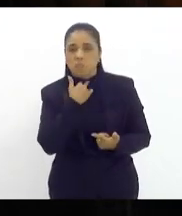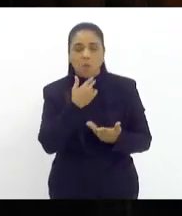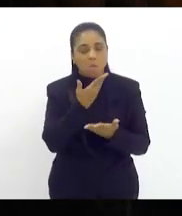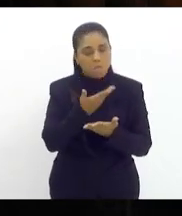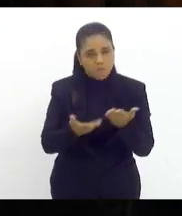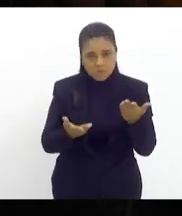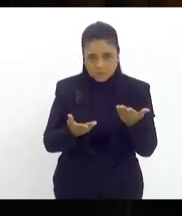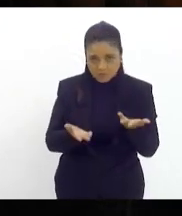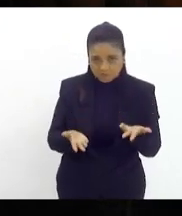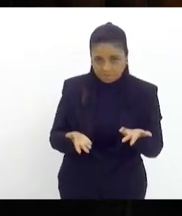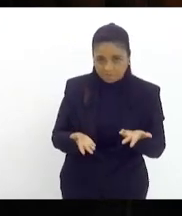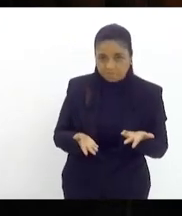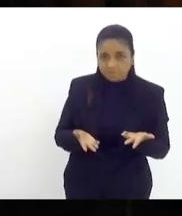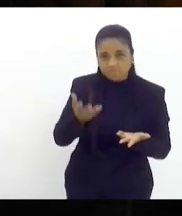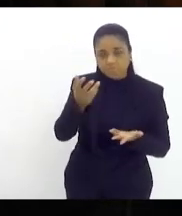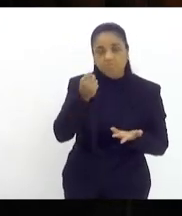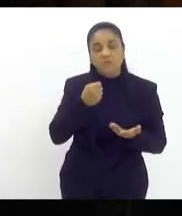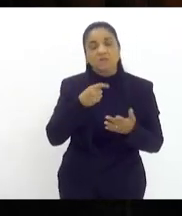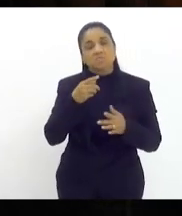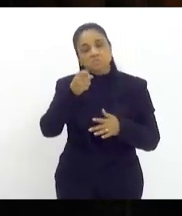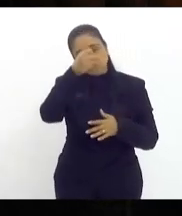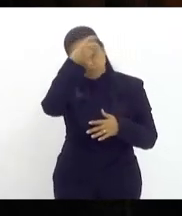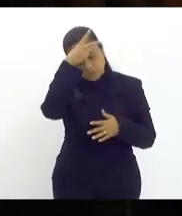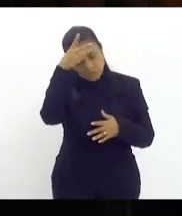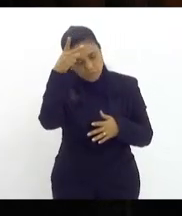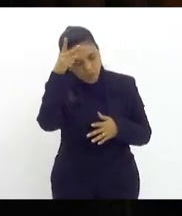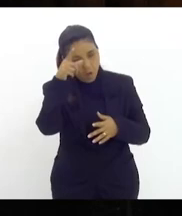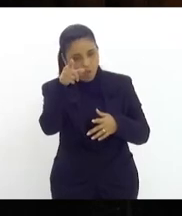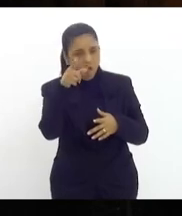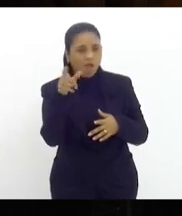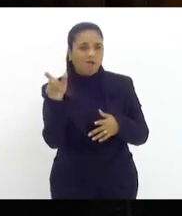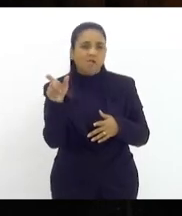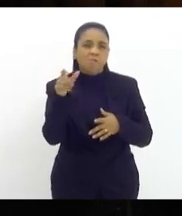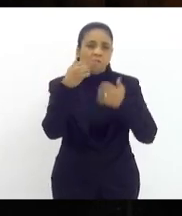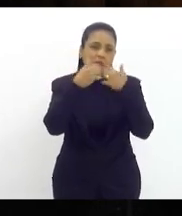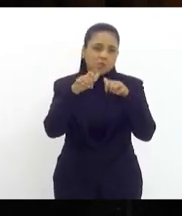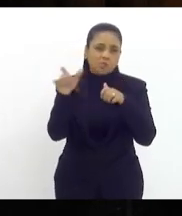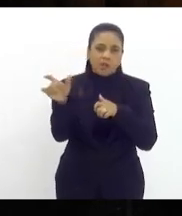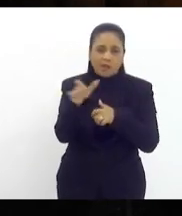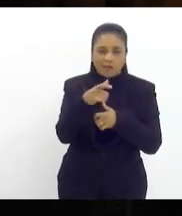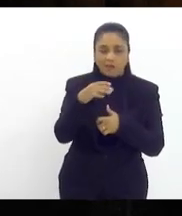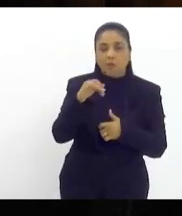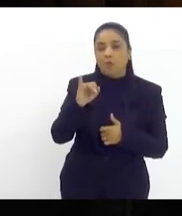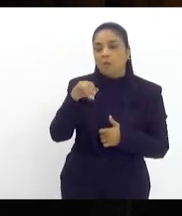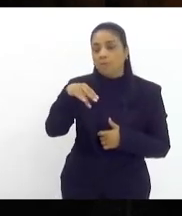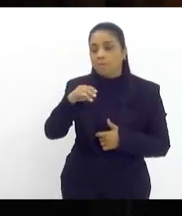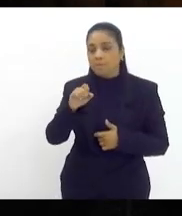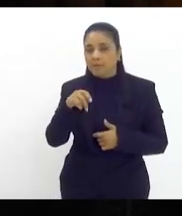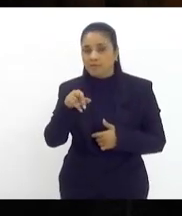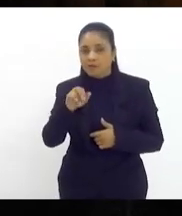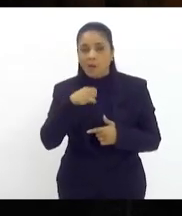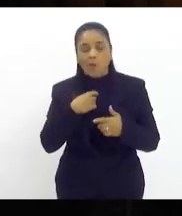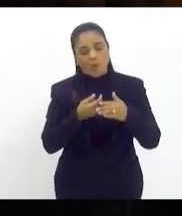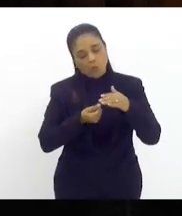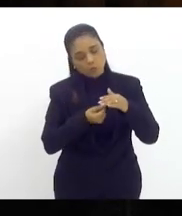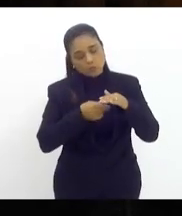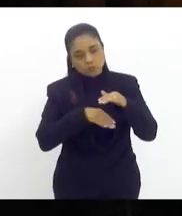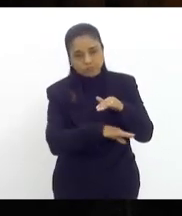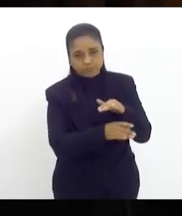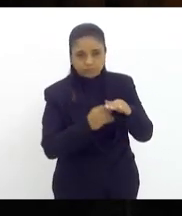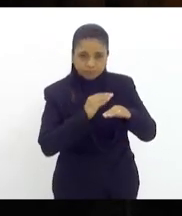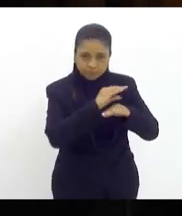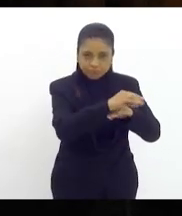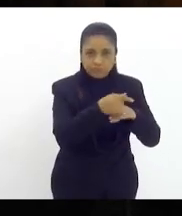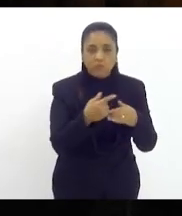benefício seja o municipal como a gente tem em Petrópolis o cartão imperial seja o Super RJ ou inclusive o próprio